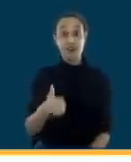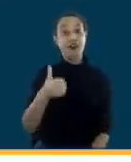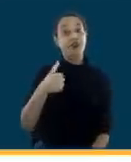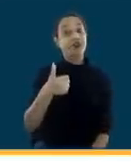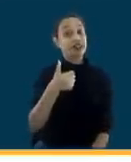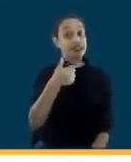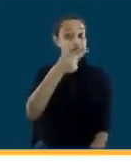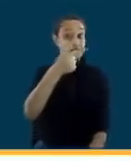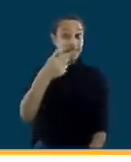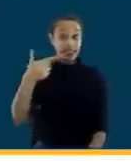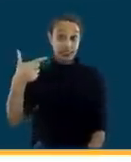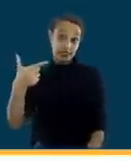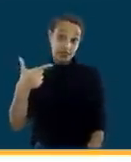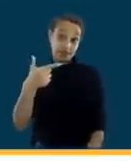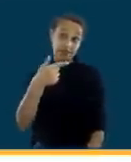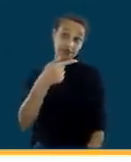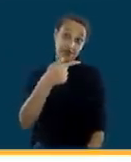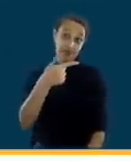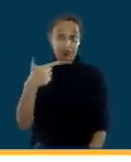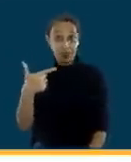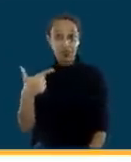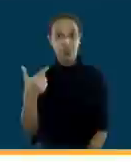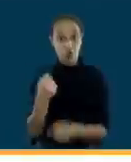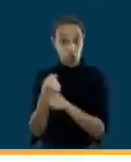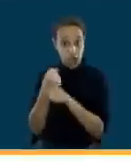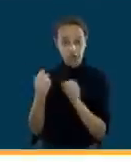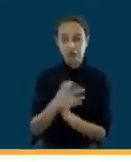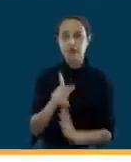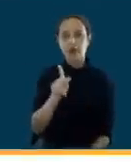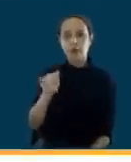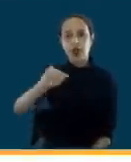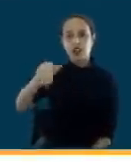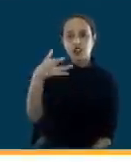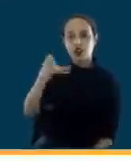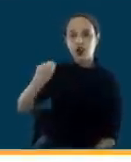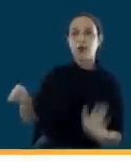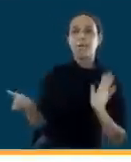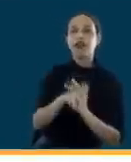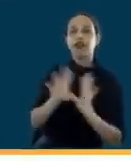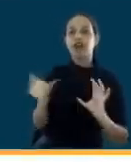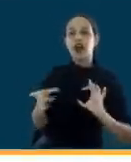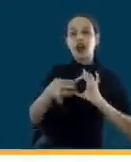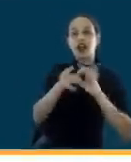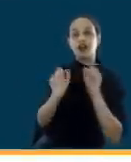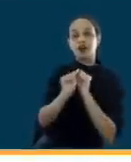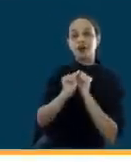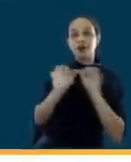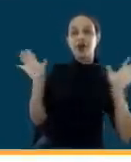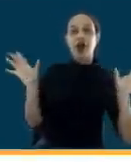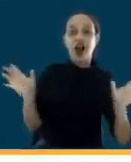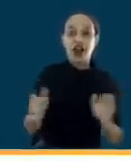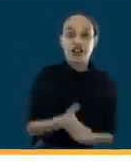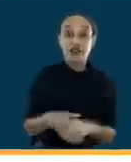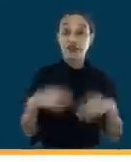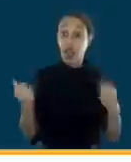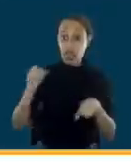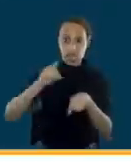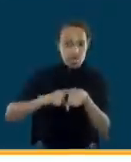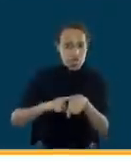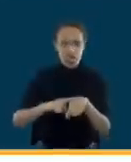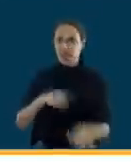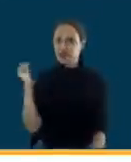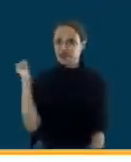Recife. Seu pai, João, era da Aliança Libertadora. Eram tempos difíceis